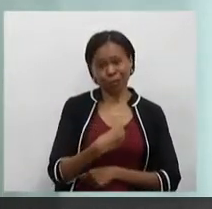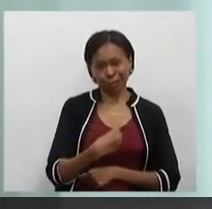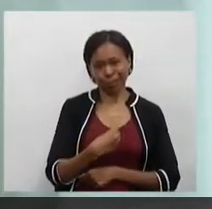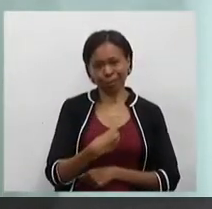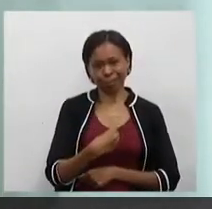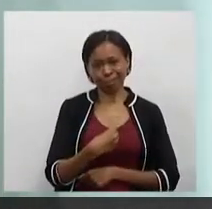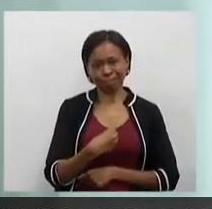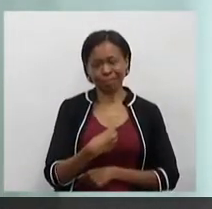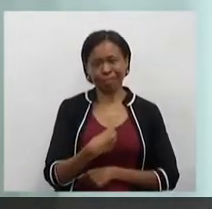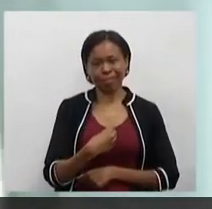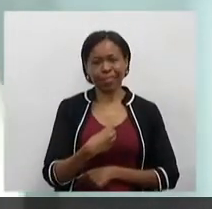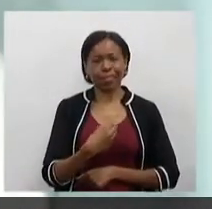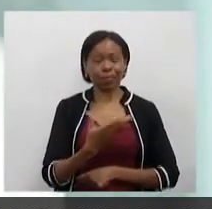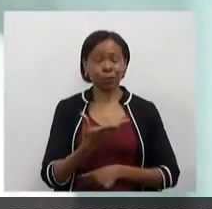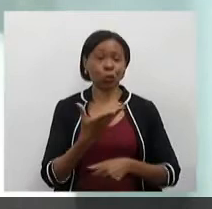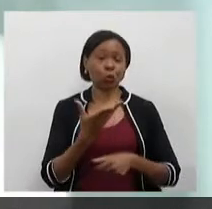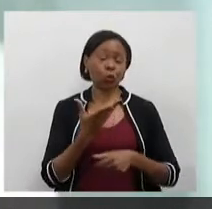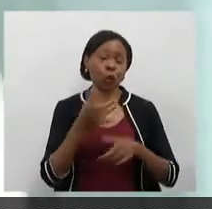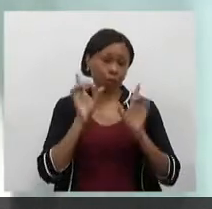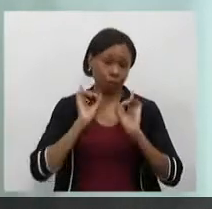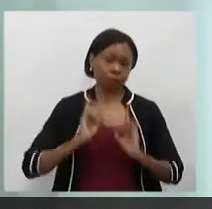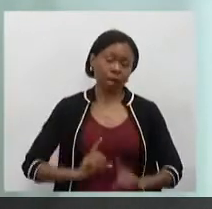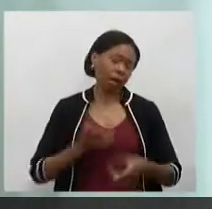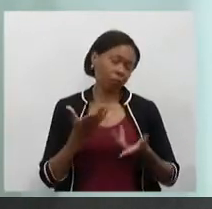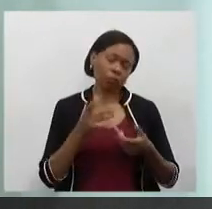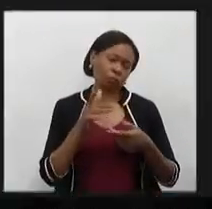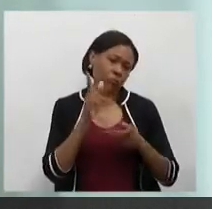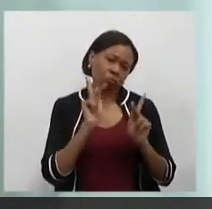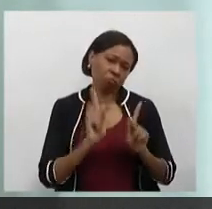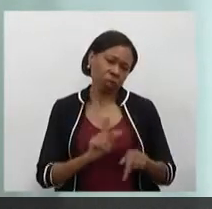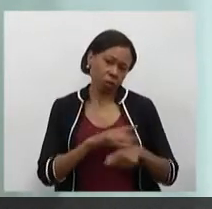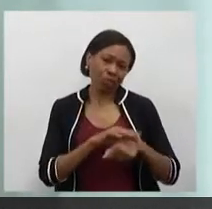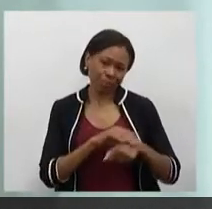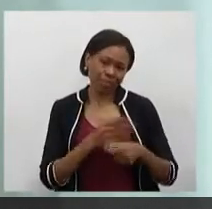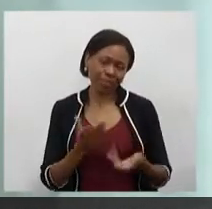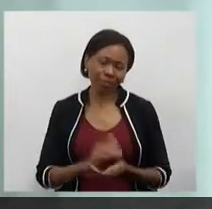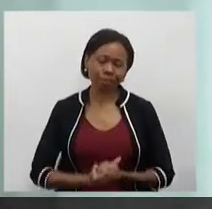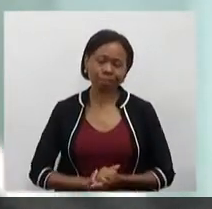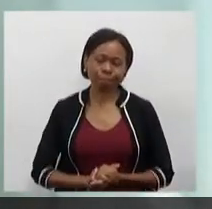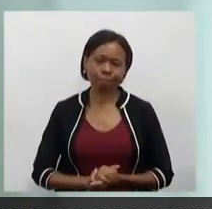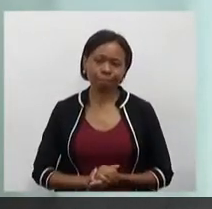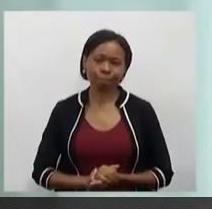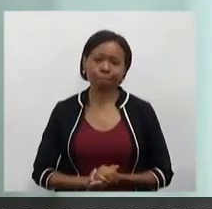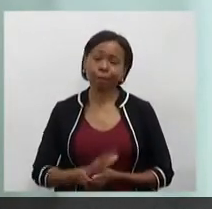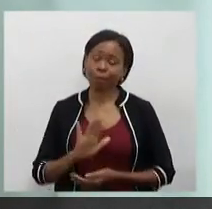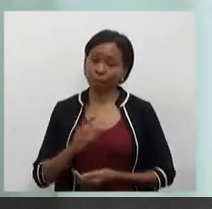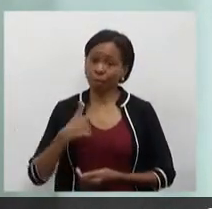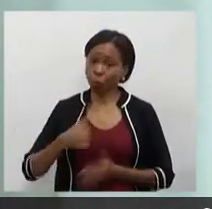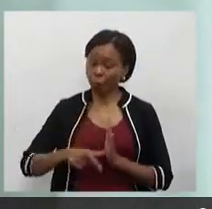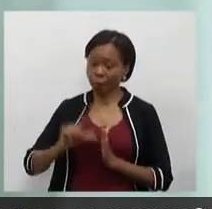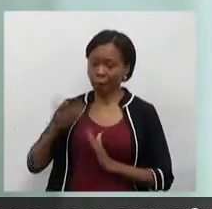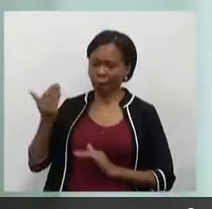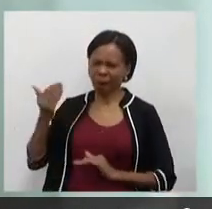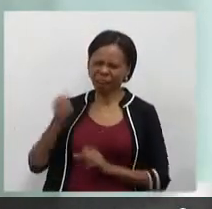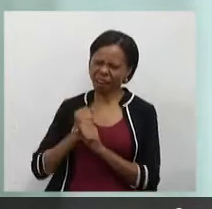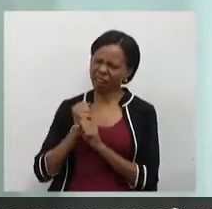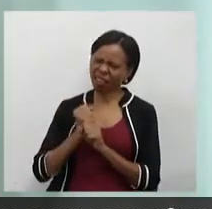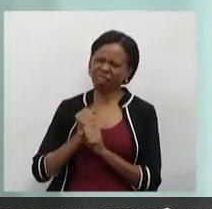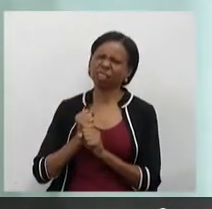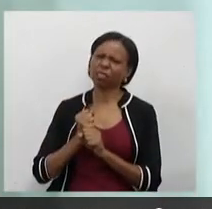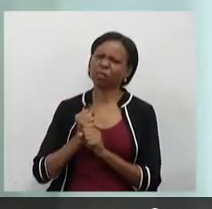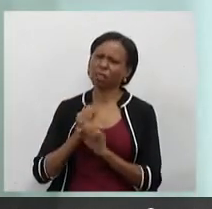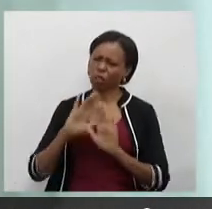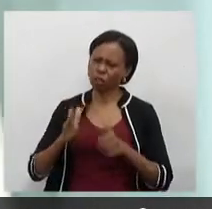sou enfermeira, sou estomaterapeuta, trabalho com pessoas com deficiência há 18 anos, antes de ser mãe de uma criança com tetraplegia,